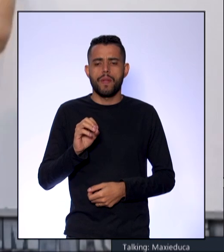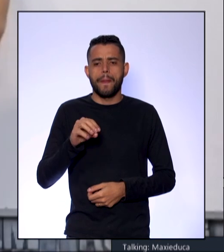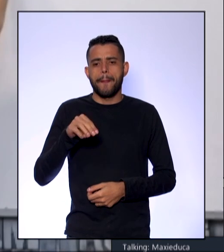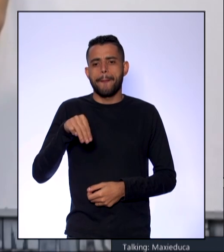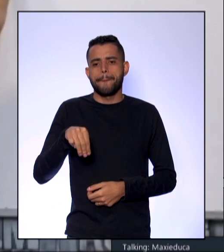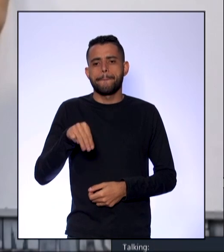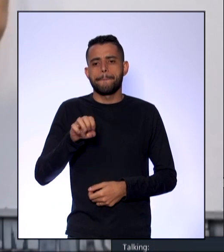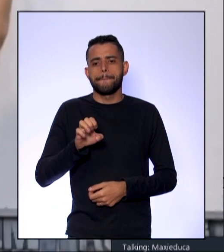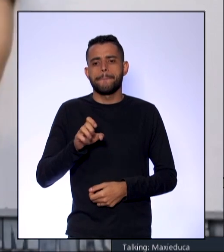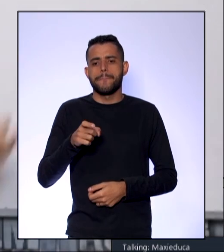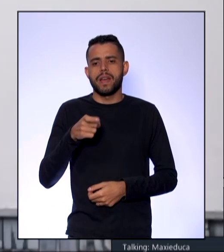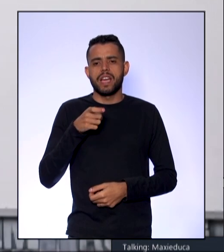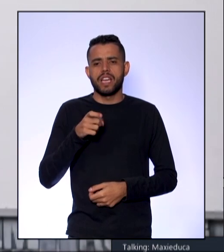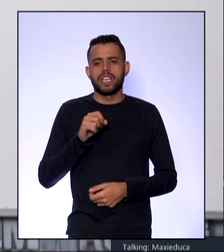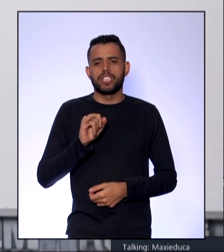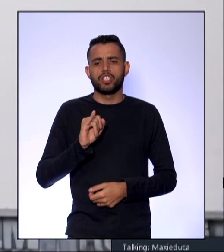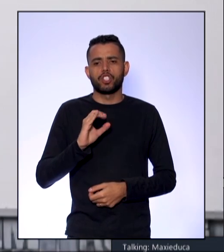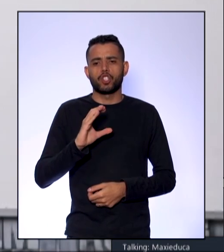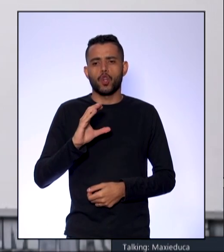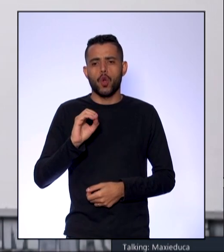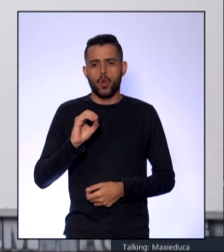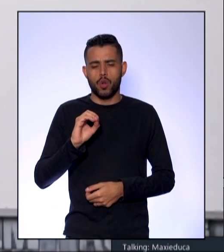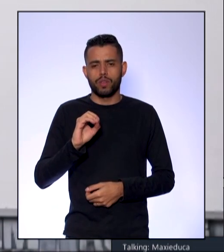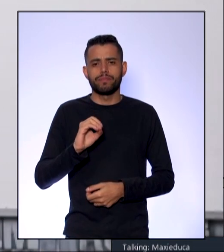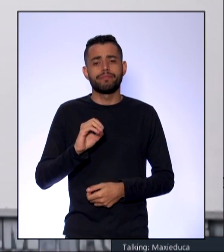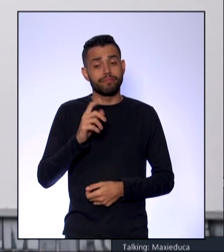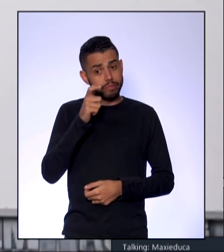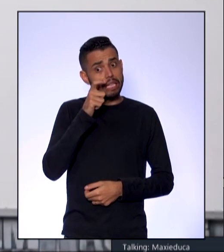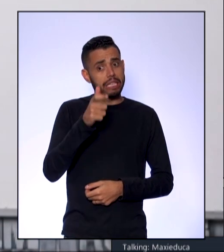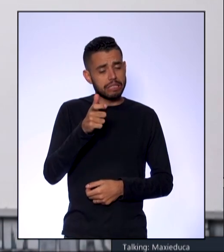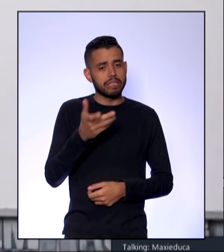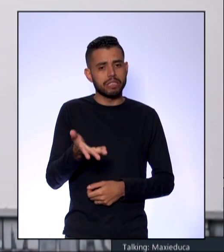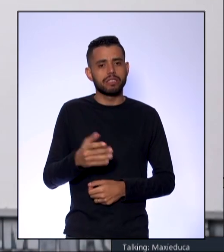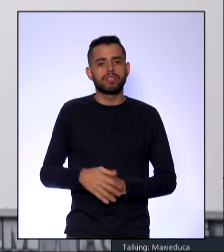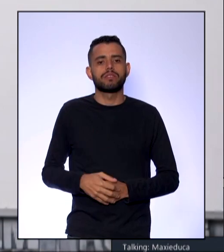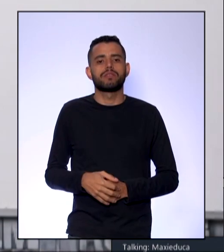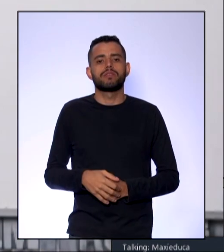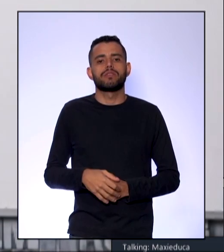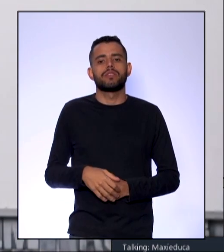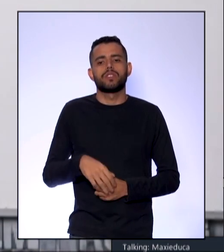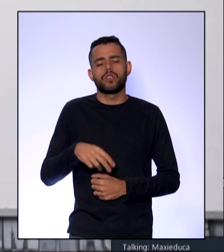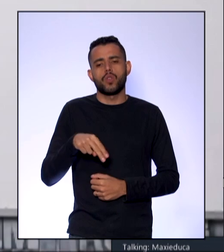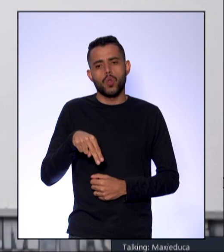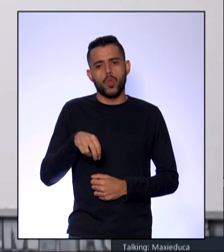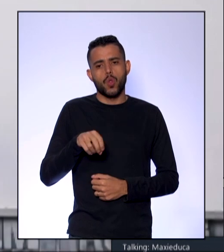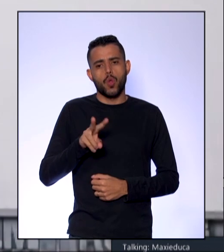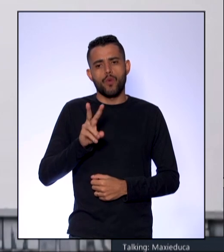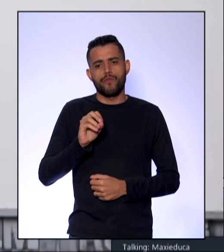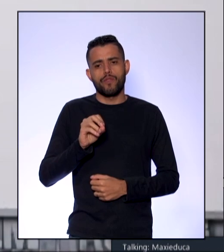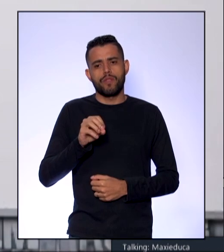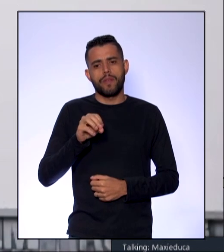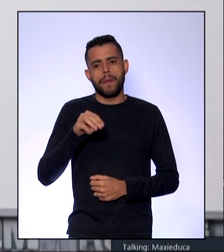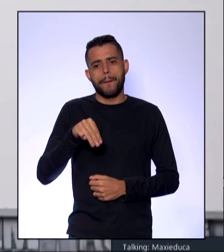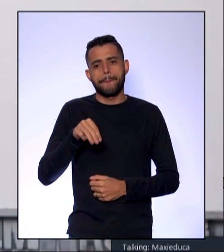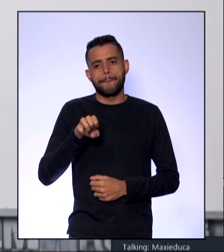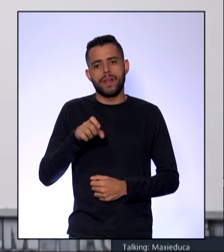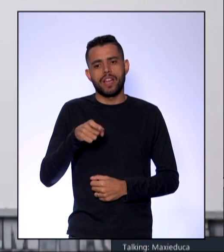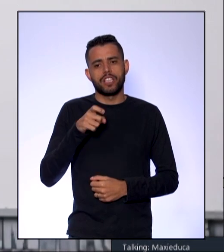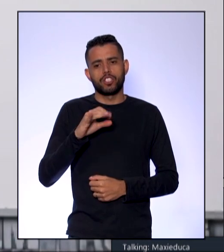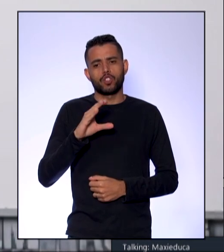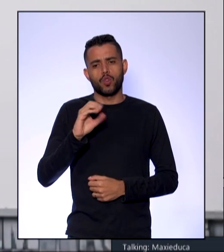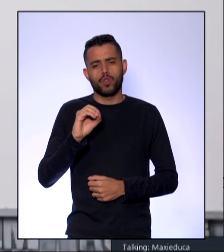México. Olha que interessante. Na cidade do Novo México, os